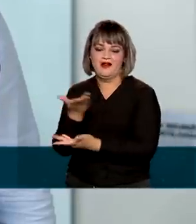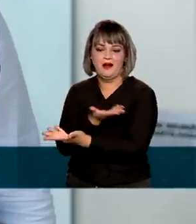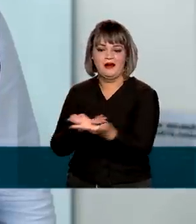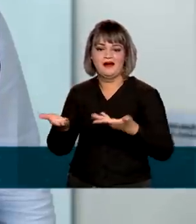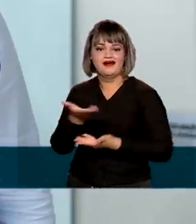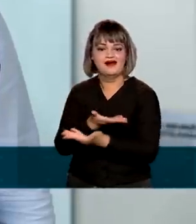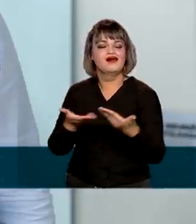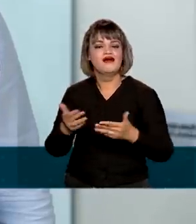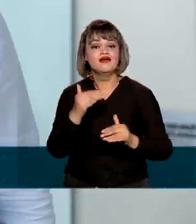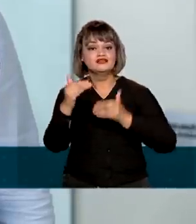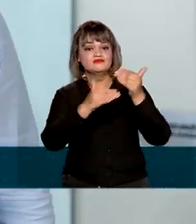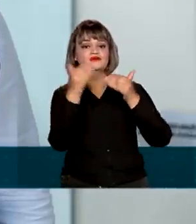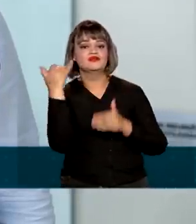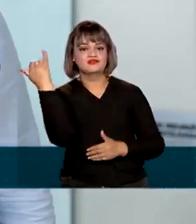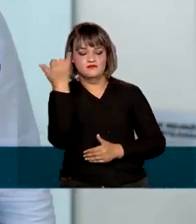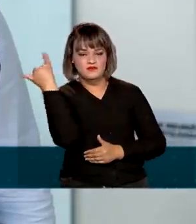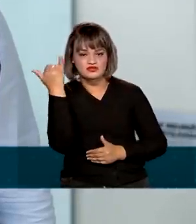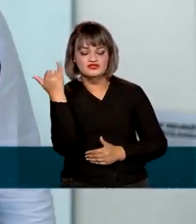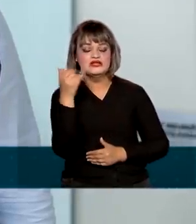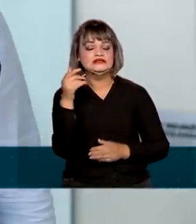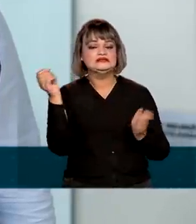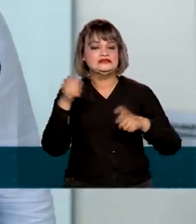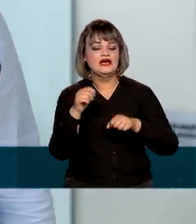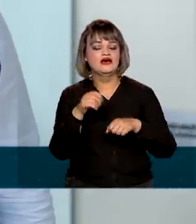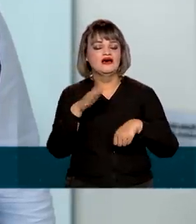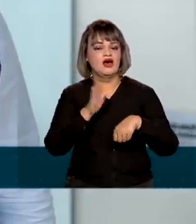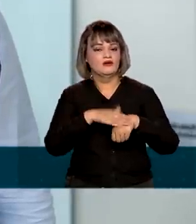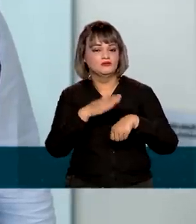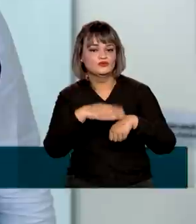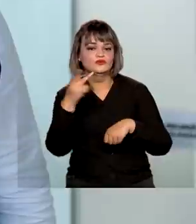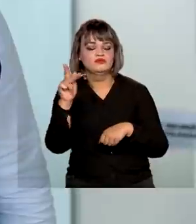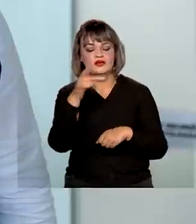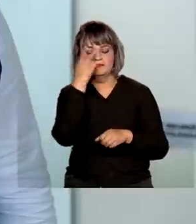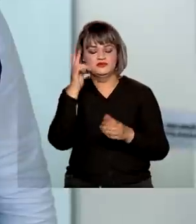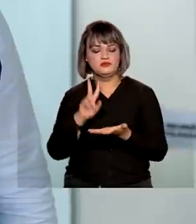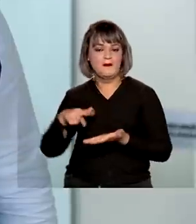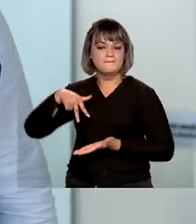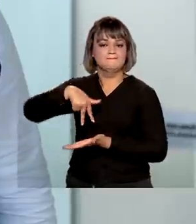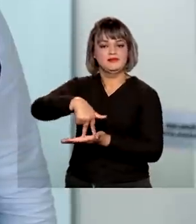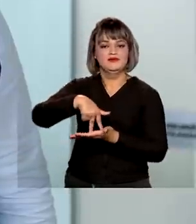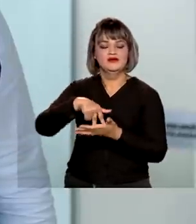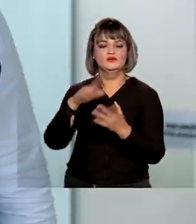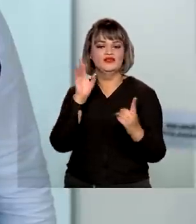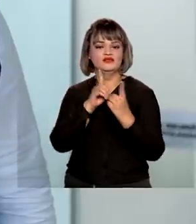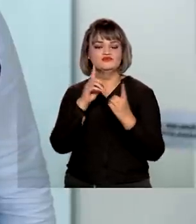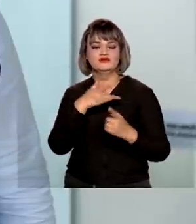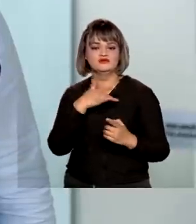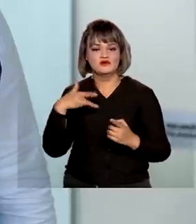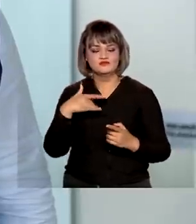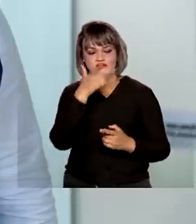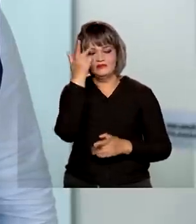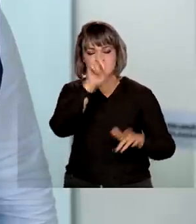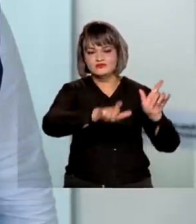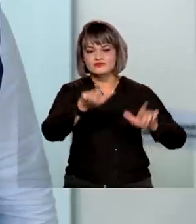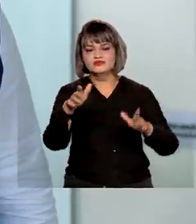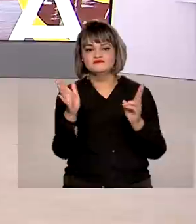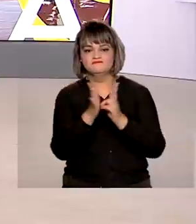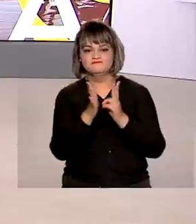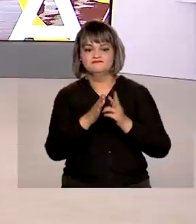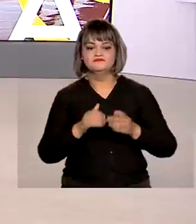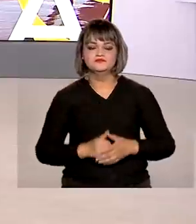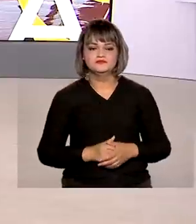avanço importante que da Autonomia e da o protagonismo do atendimento à saúde para os nossos irmãos